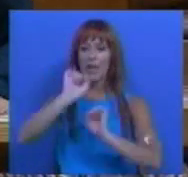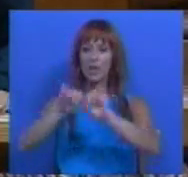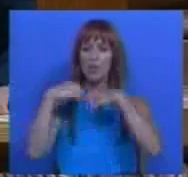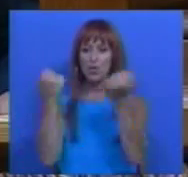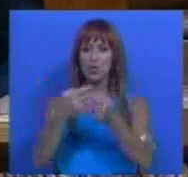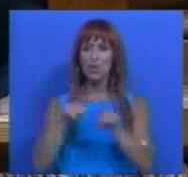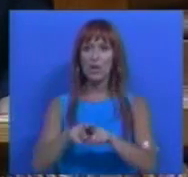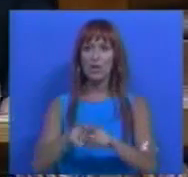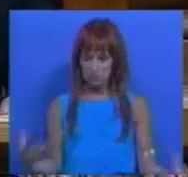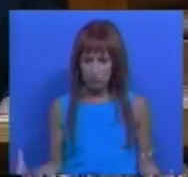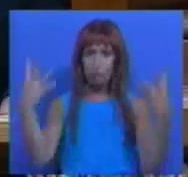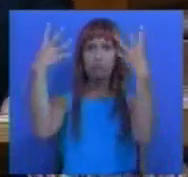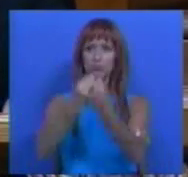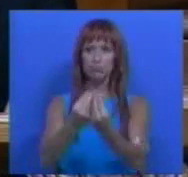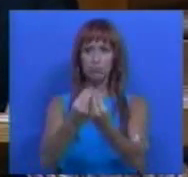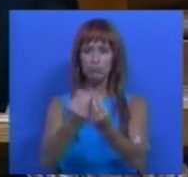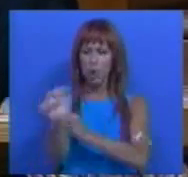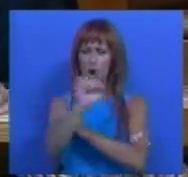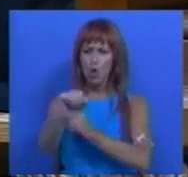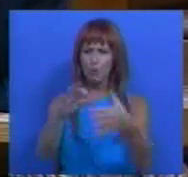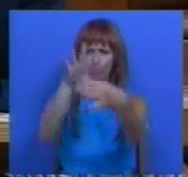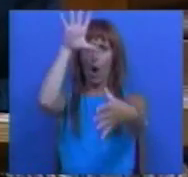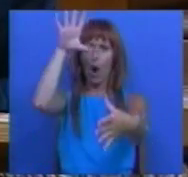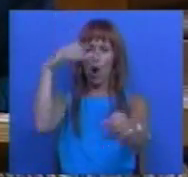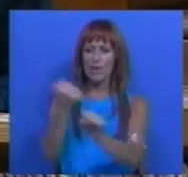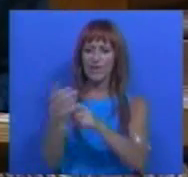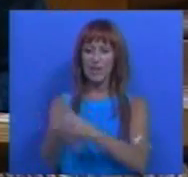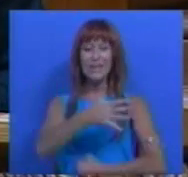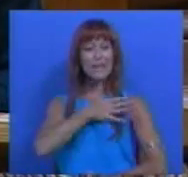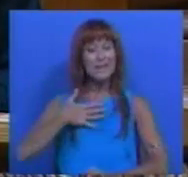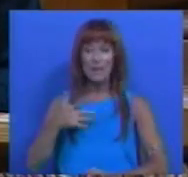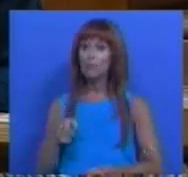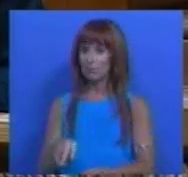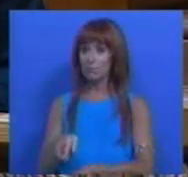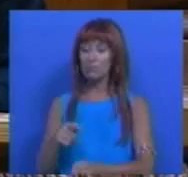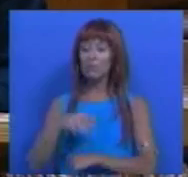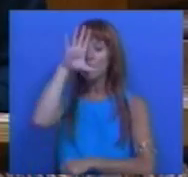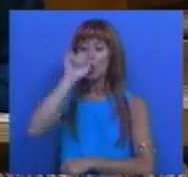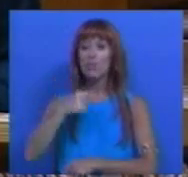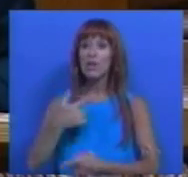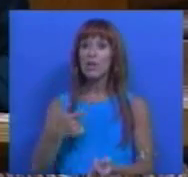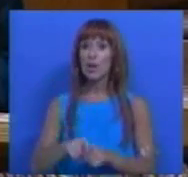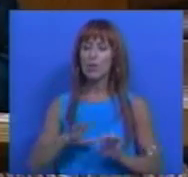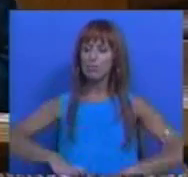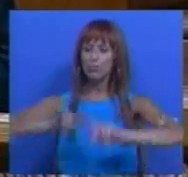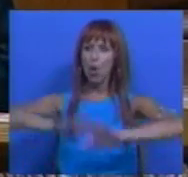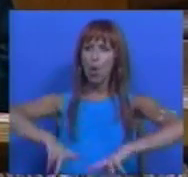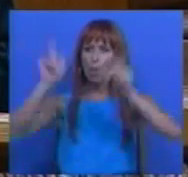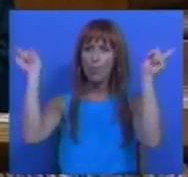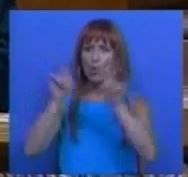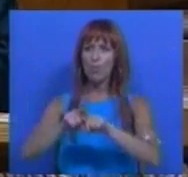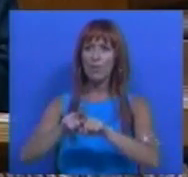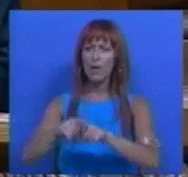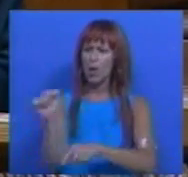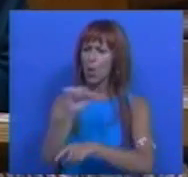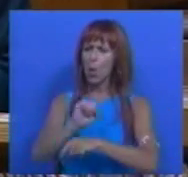Social a juntarem-se contra o desmantelamento do Serviço Nacional de Saúde que o Governo está a desenvolver e contra